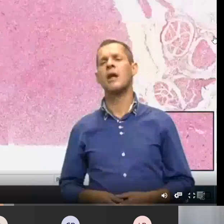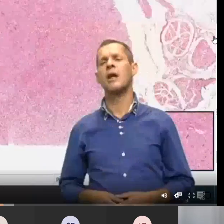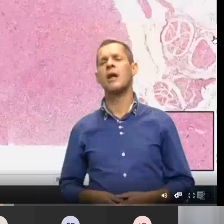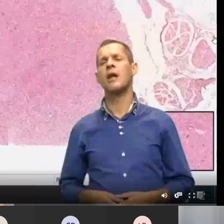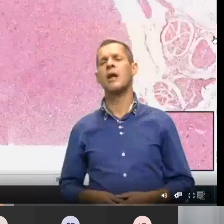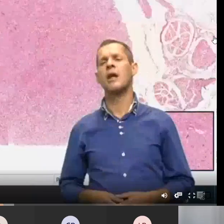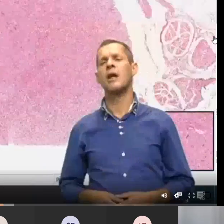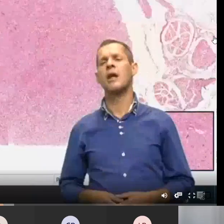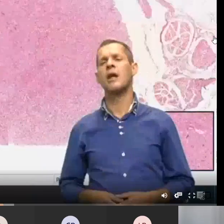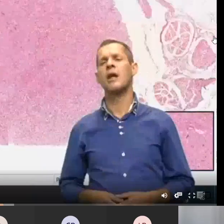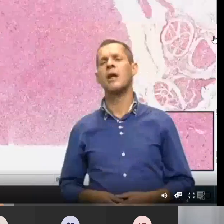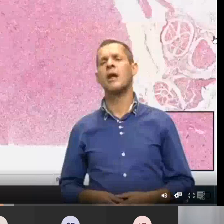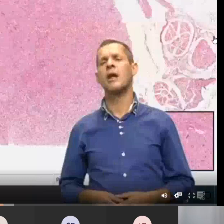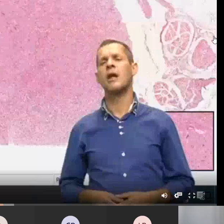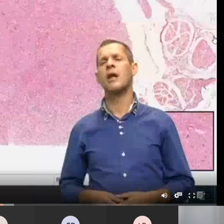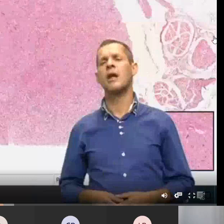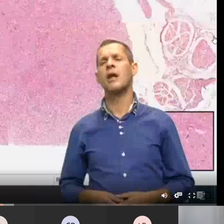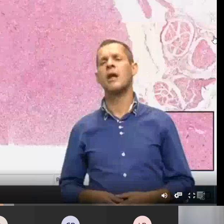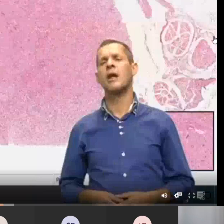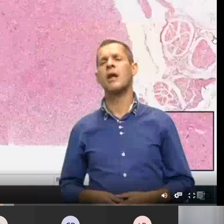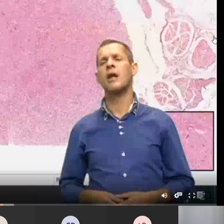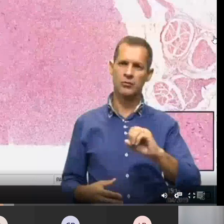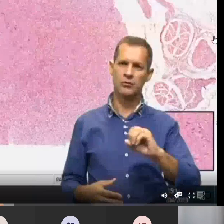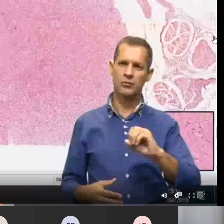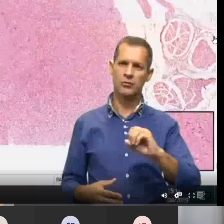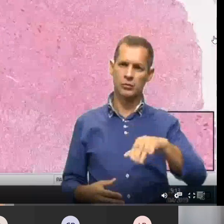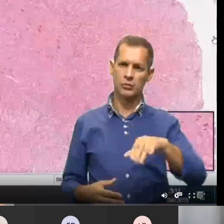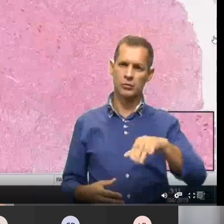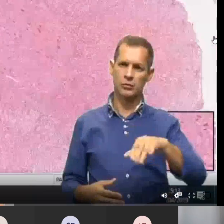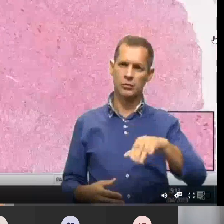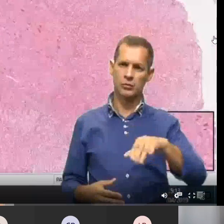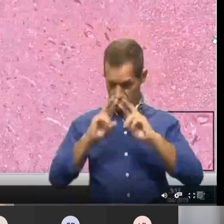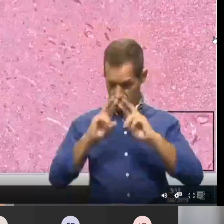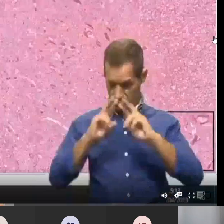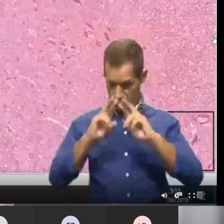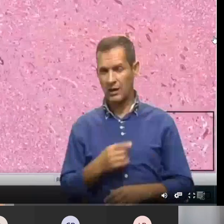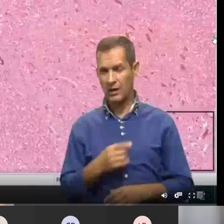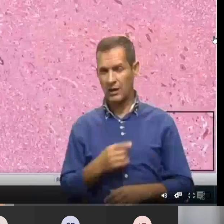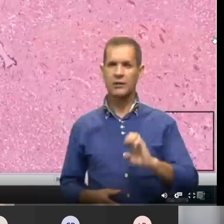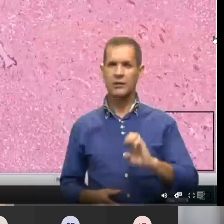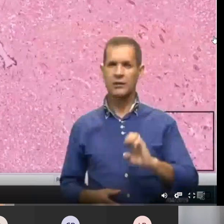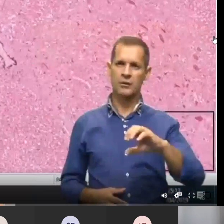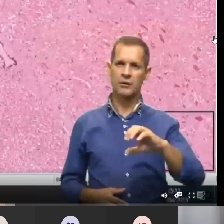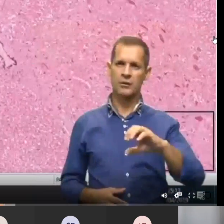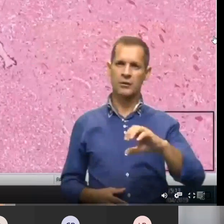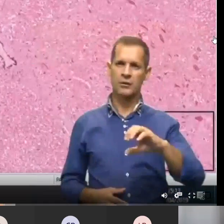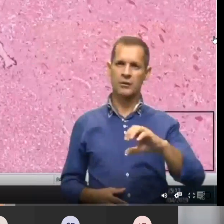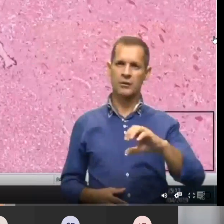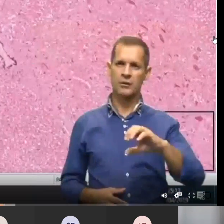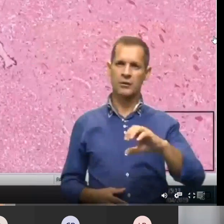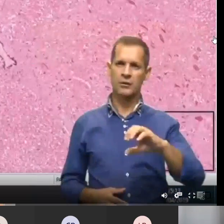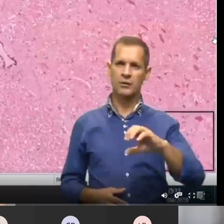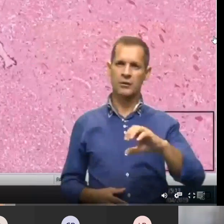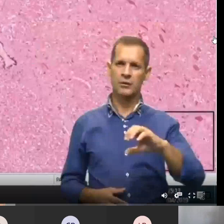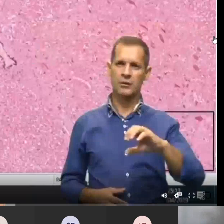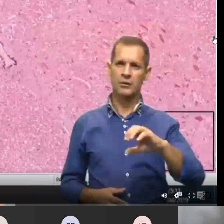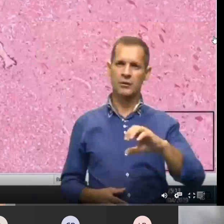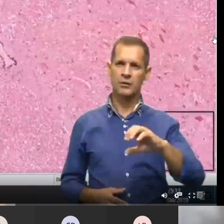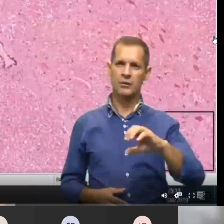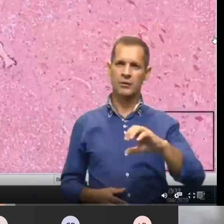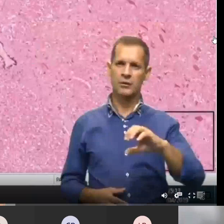tecido esponjoso, nós vamos verificar a hematopoese. É nessa região que